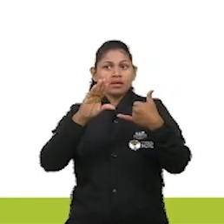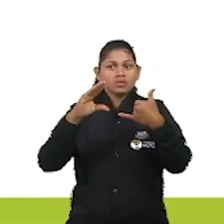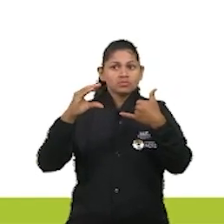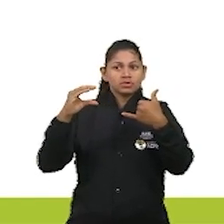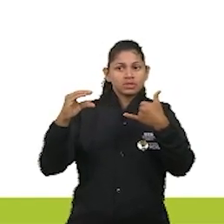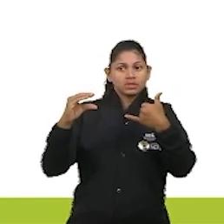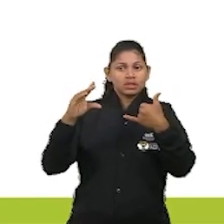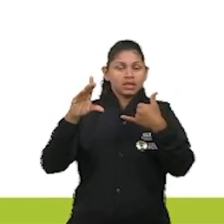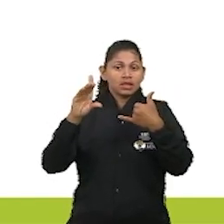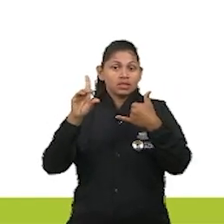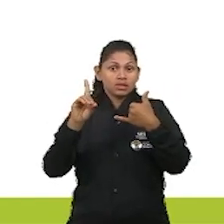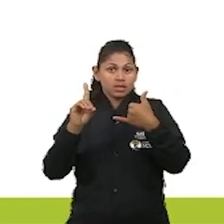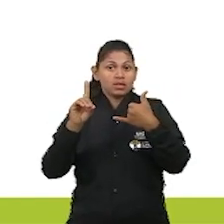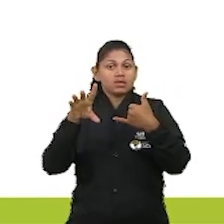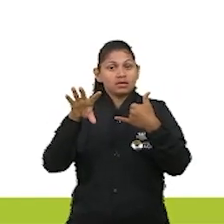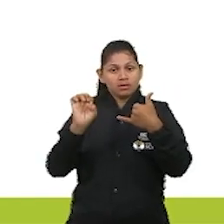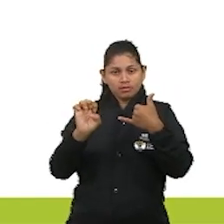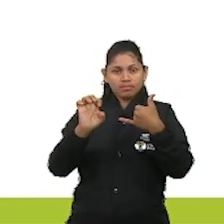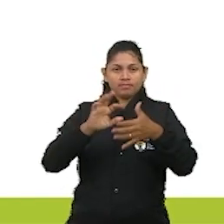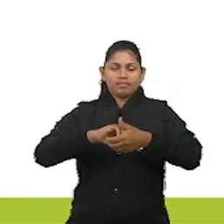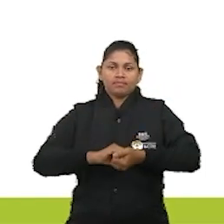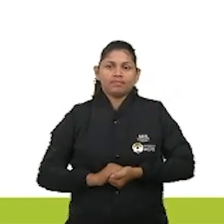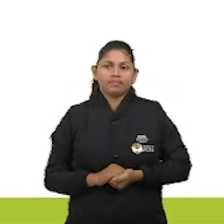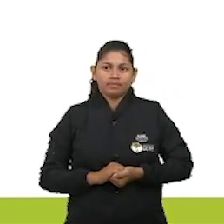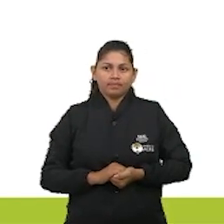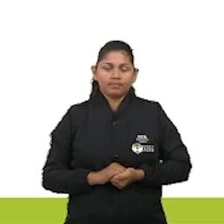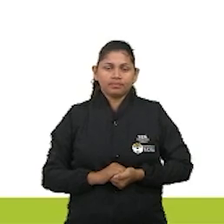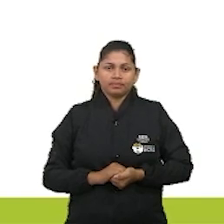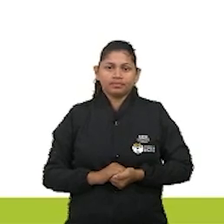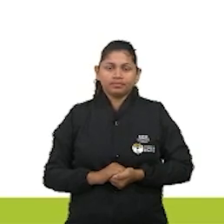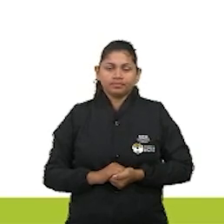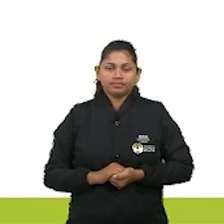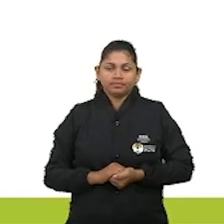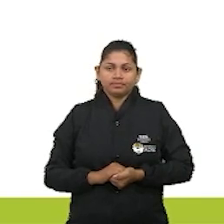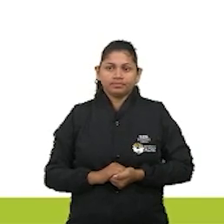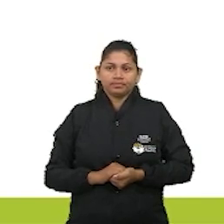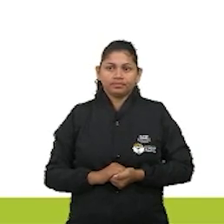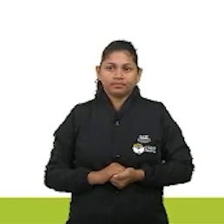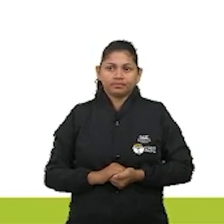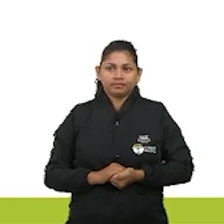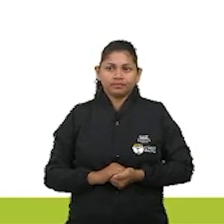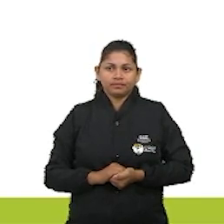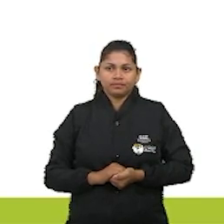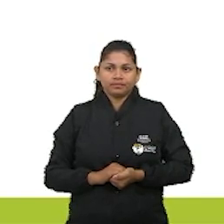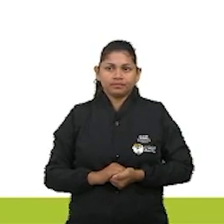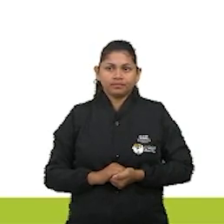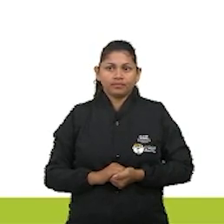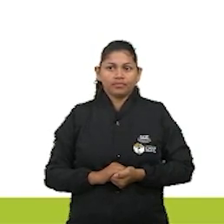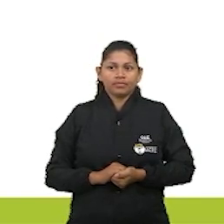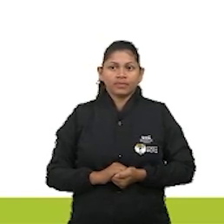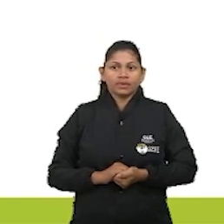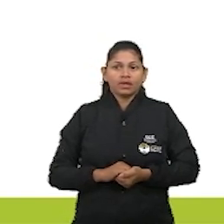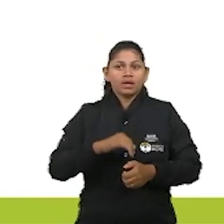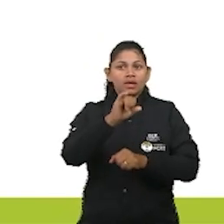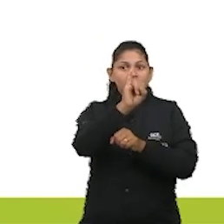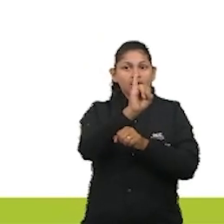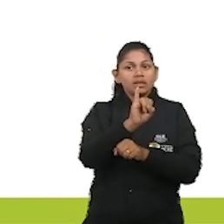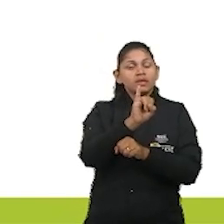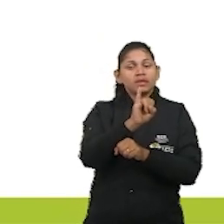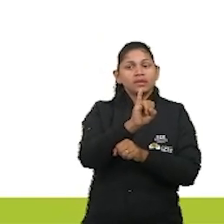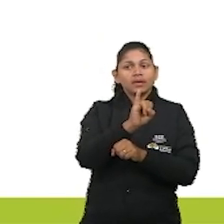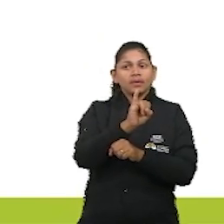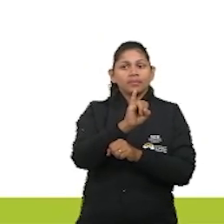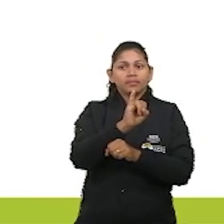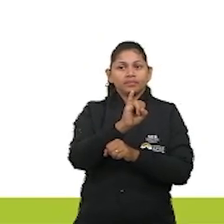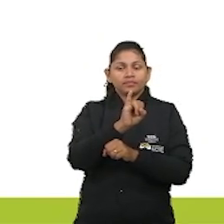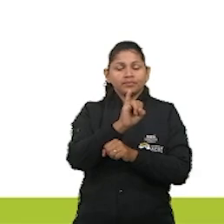os pontos, né? A, B, C, D e E. E rotulou essas correntes de IA Gente, percebe que